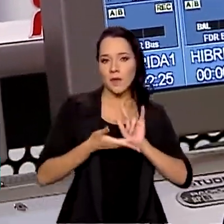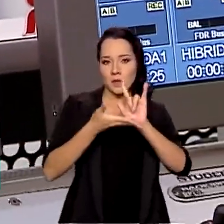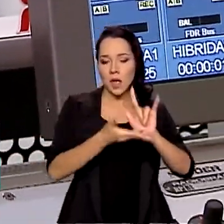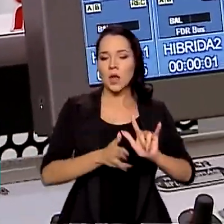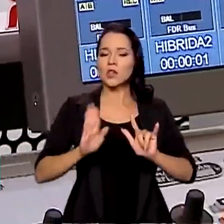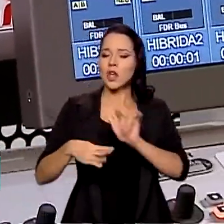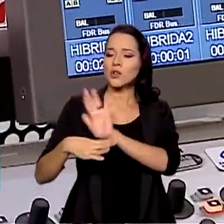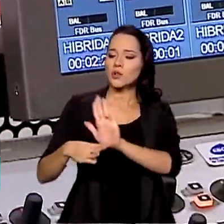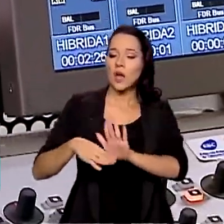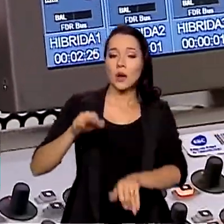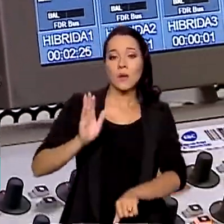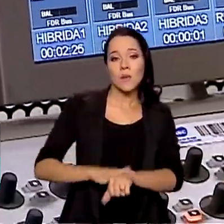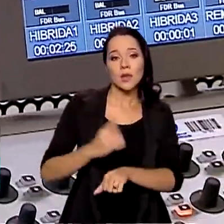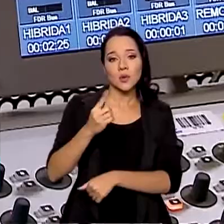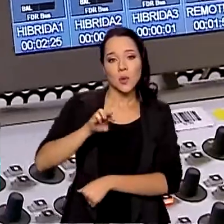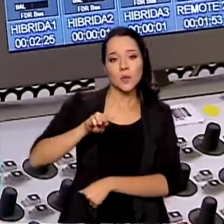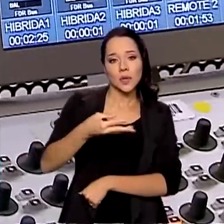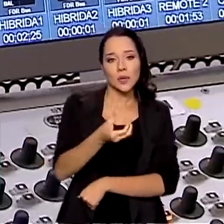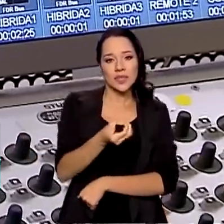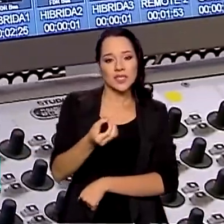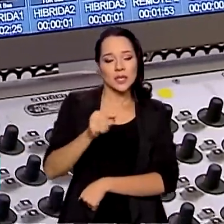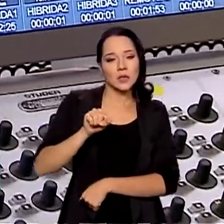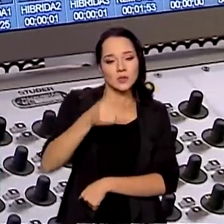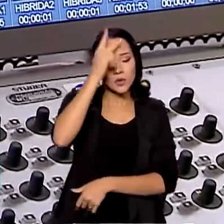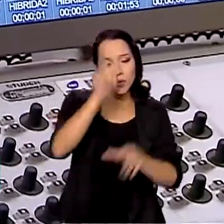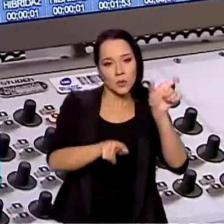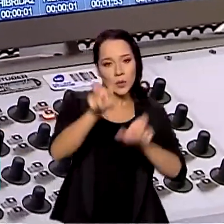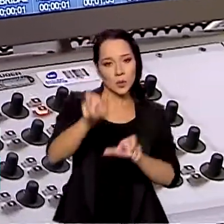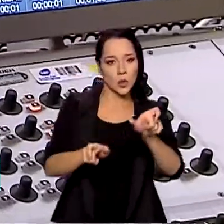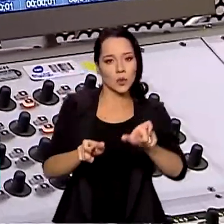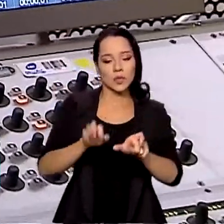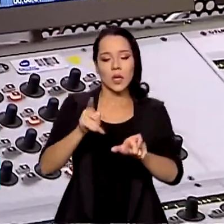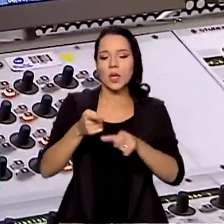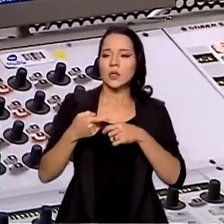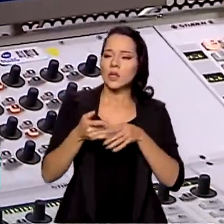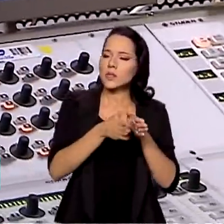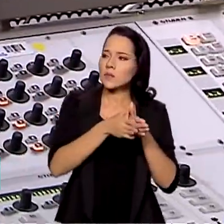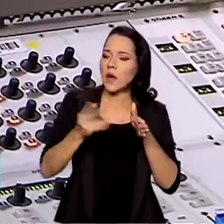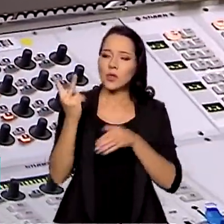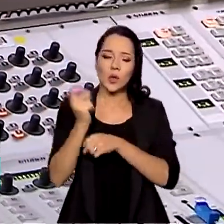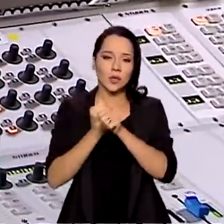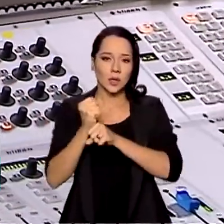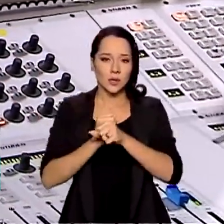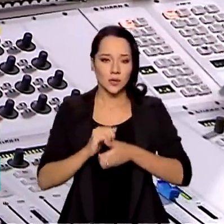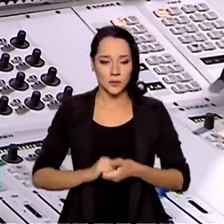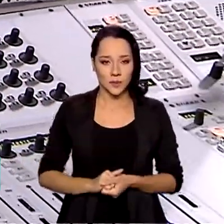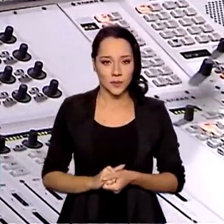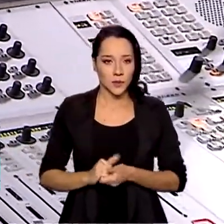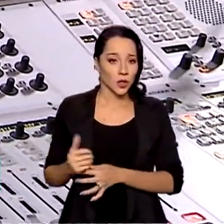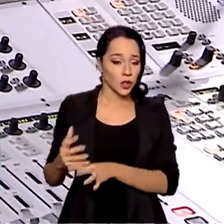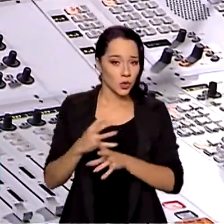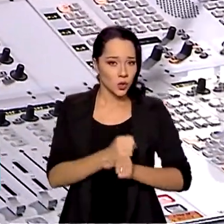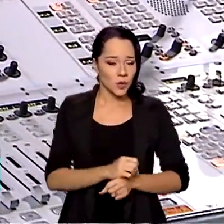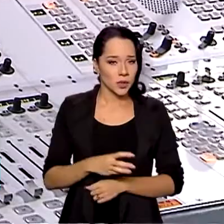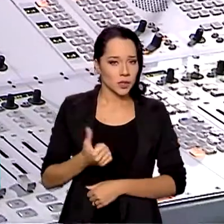já beneficiaram mais de 1 milhão e 600 mil pessoas ao longo desses 2 anos. Ao todo,